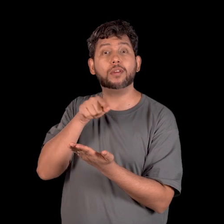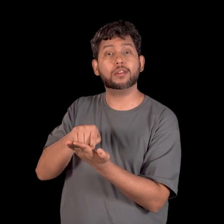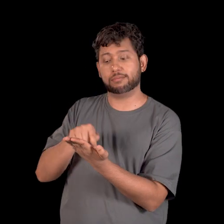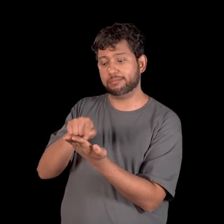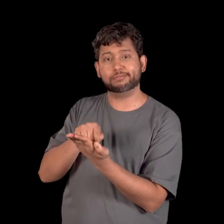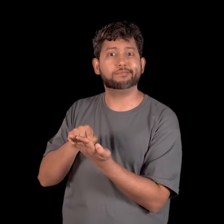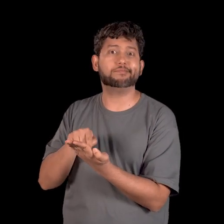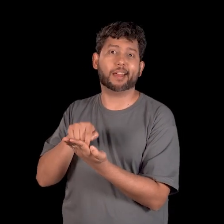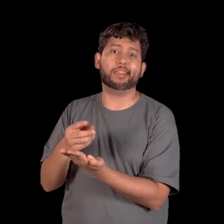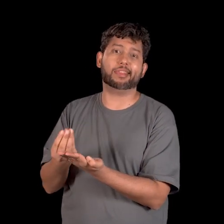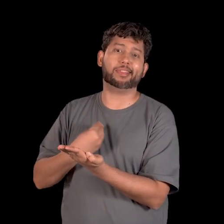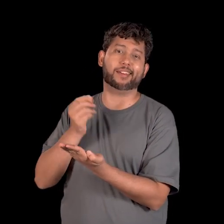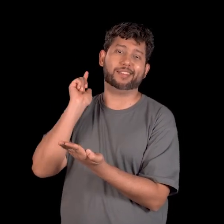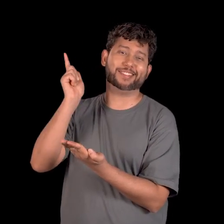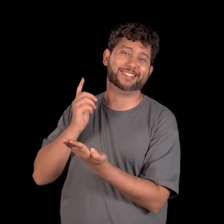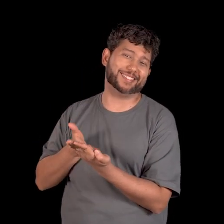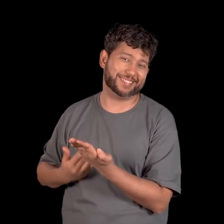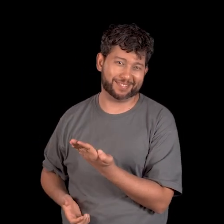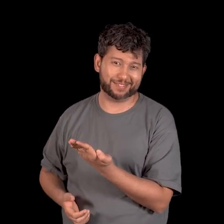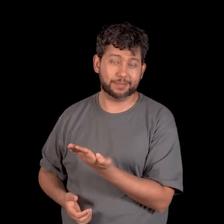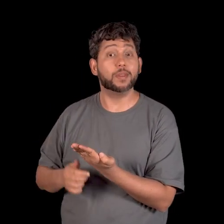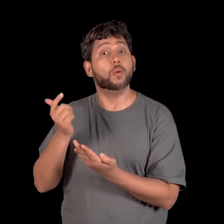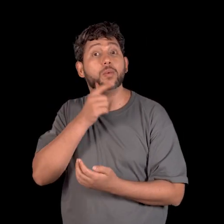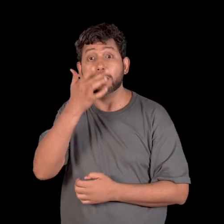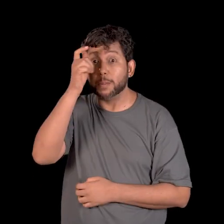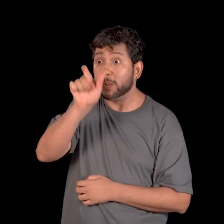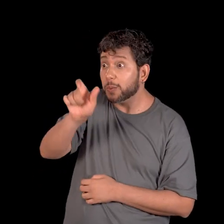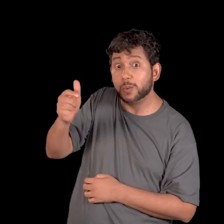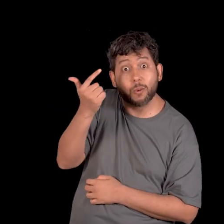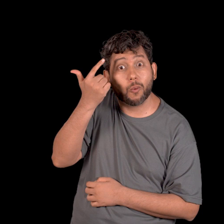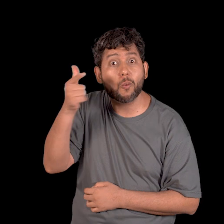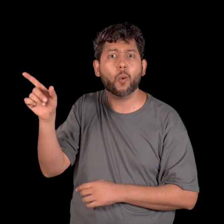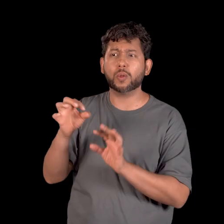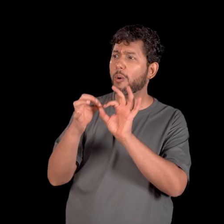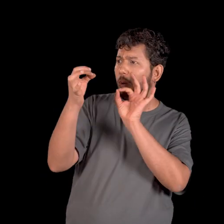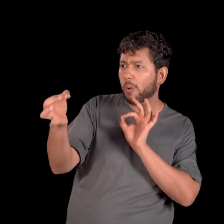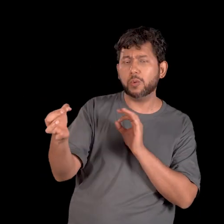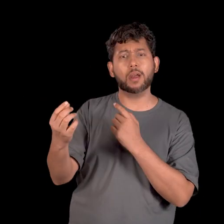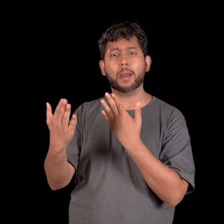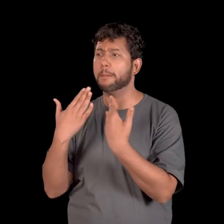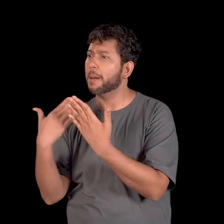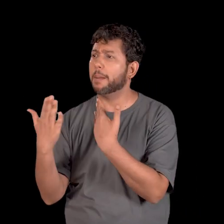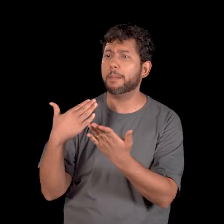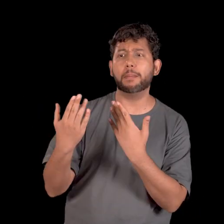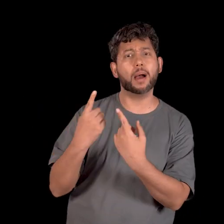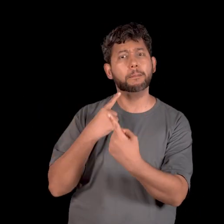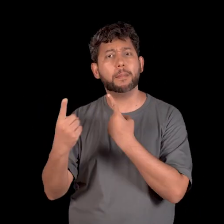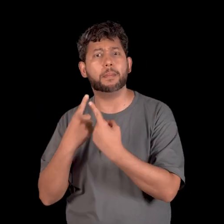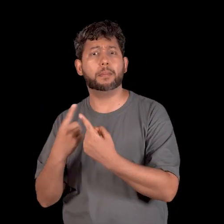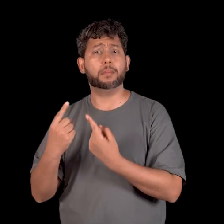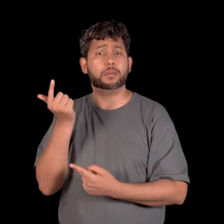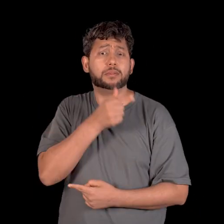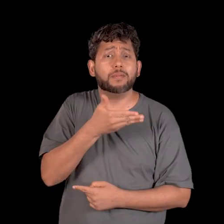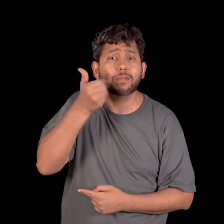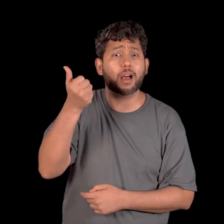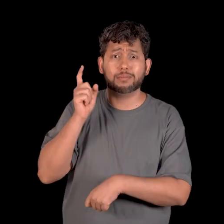lazer e informação ficaram ao alcance das pessoas por meio de um simples celular. Além disso, interagir com outras pessoas